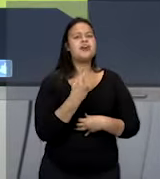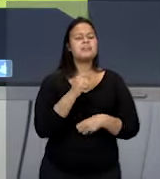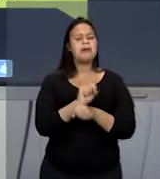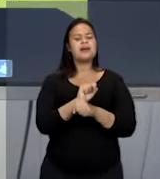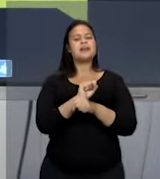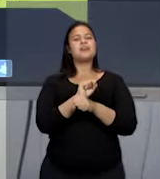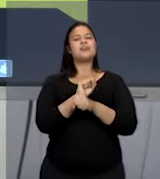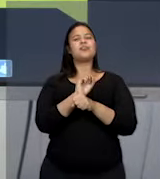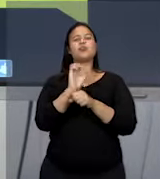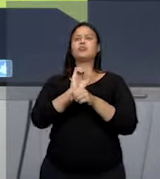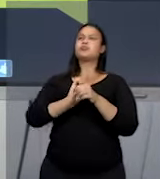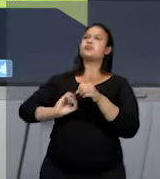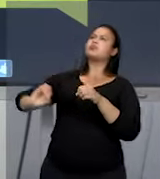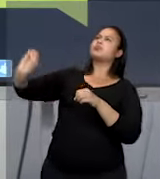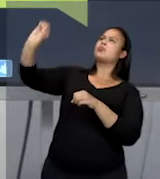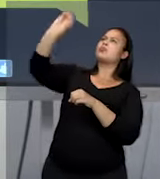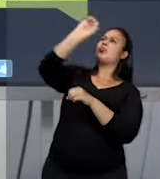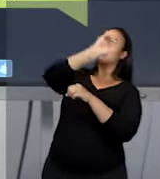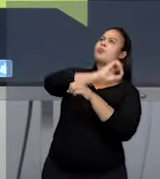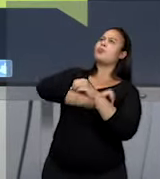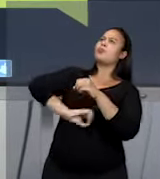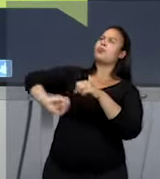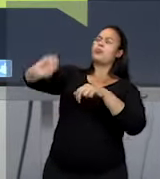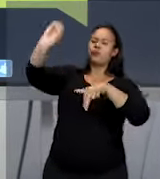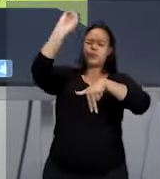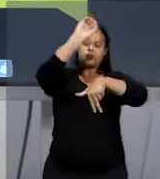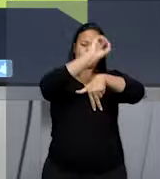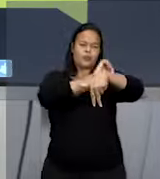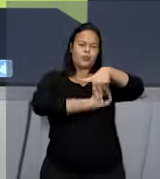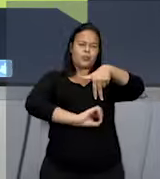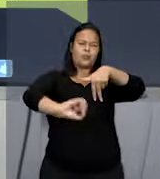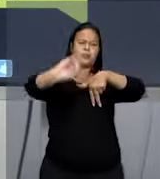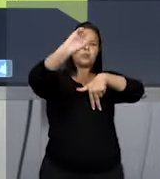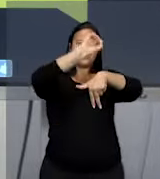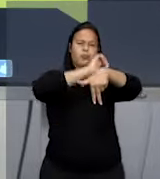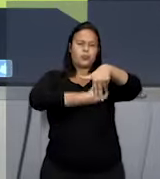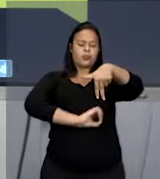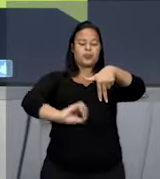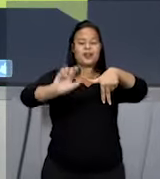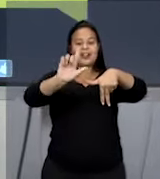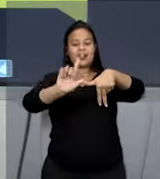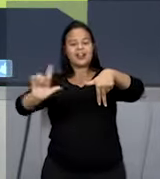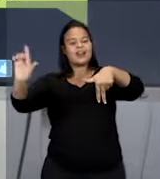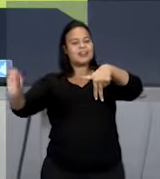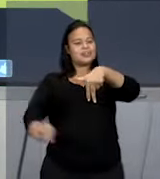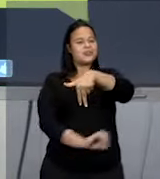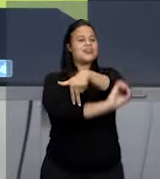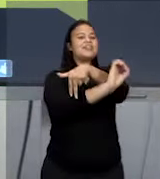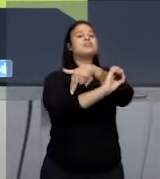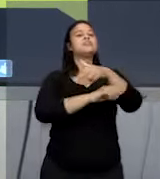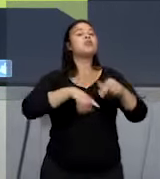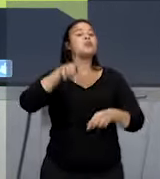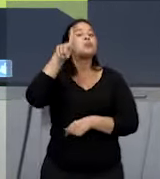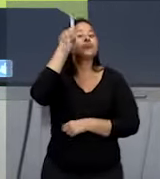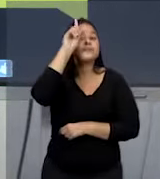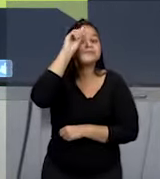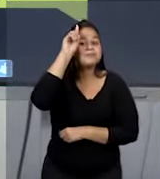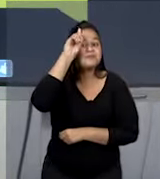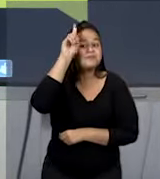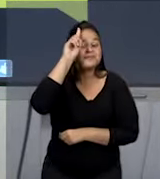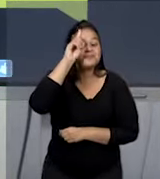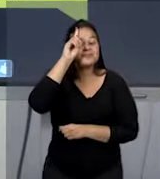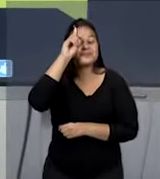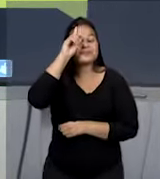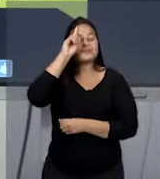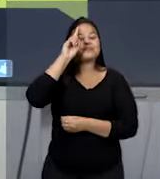parados e o Sol se movimenta de leste para oeste todos os dias, né? No período